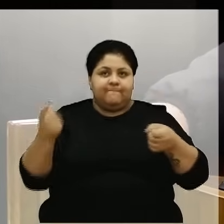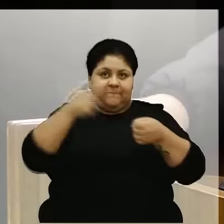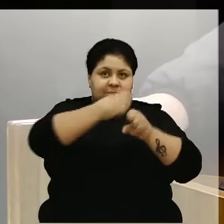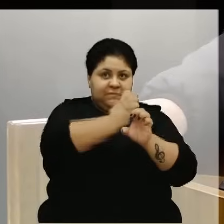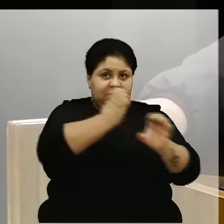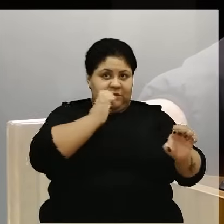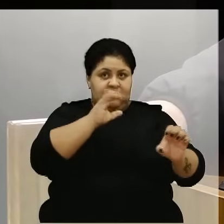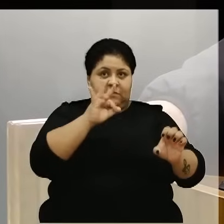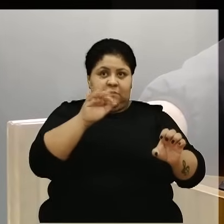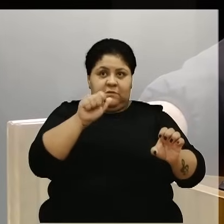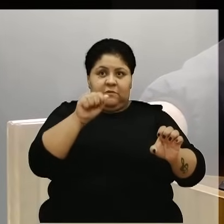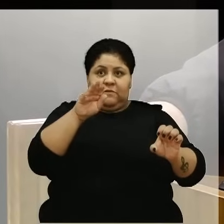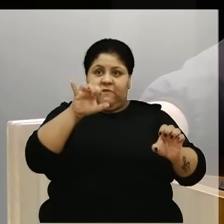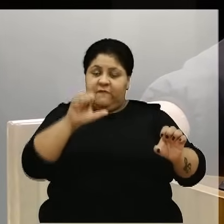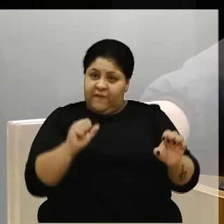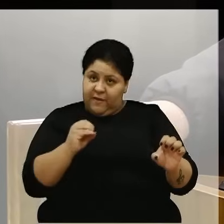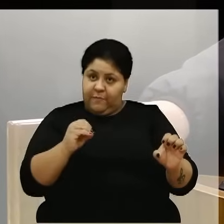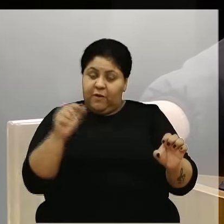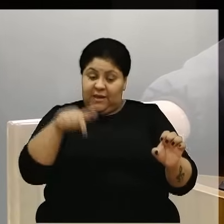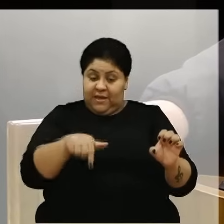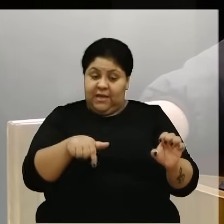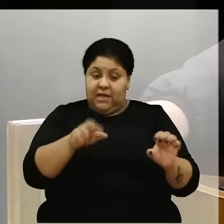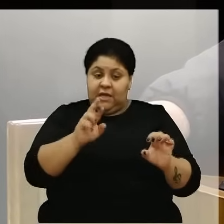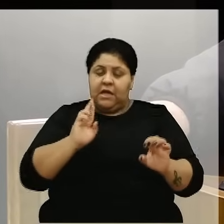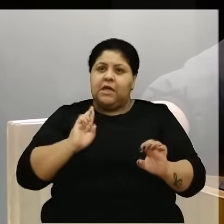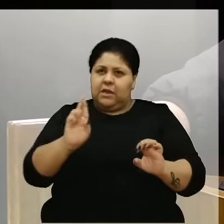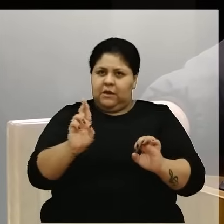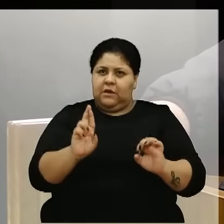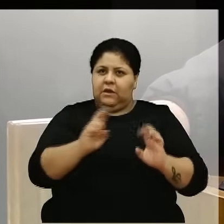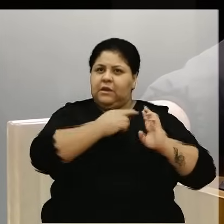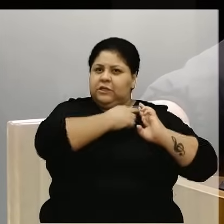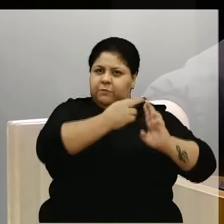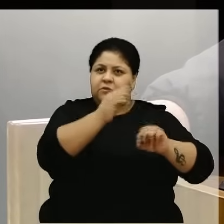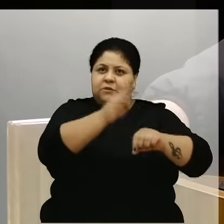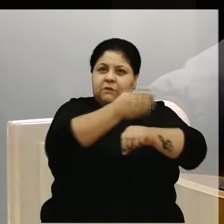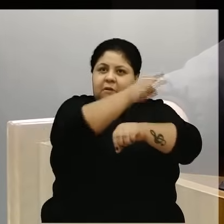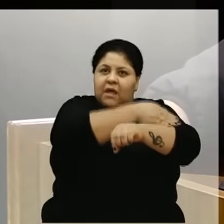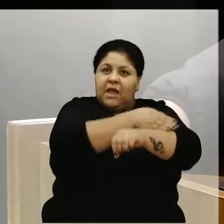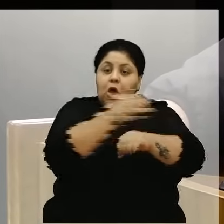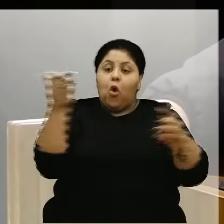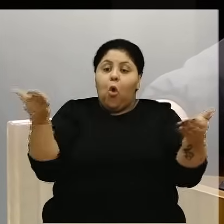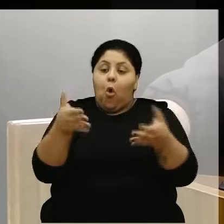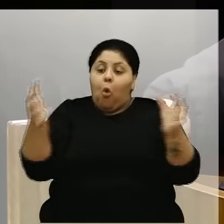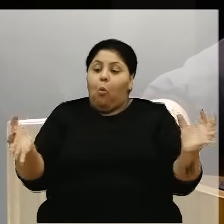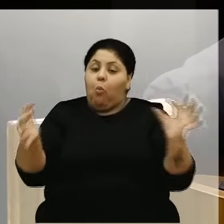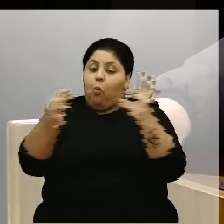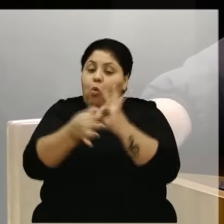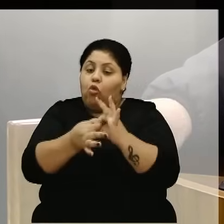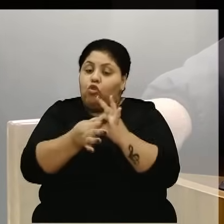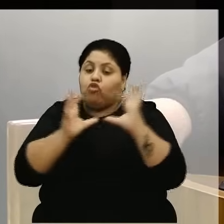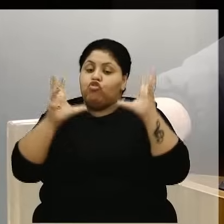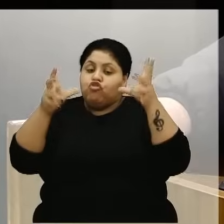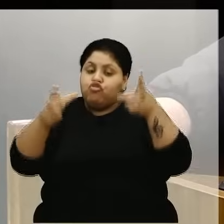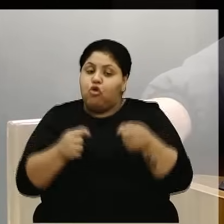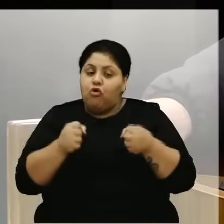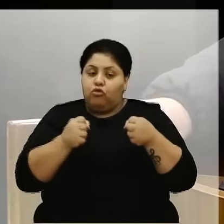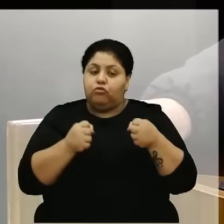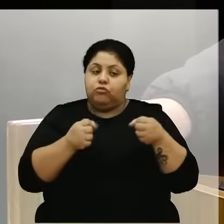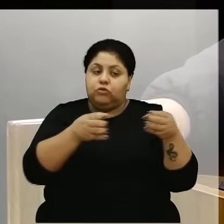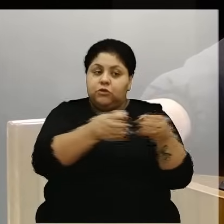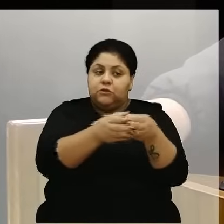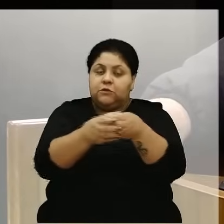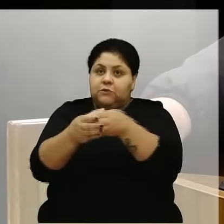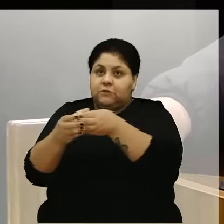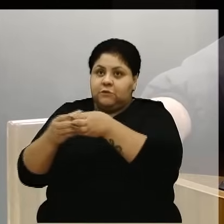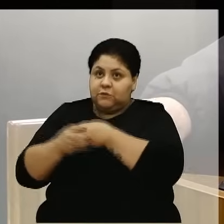que é o responsável pela Eletrosul aqui na Serra, e isso que a gente está fazendo nesse momento é conectar todas as frentes para que todas elas tenham